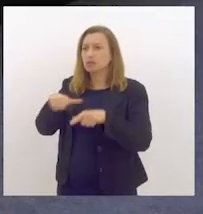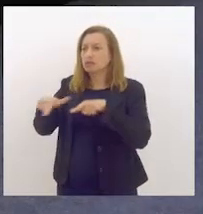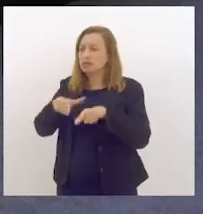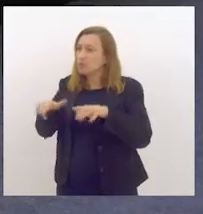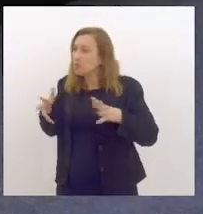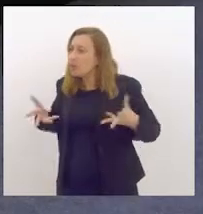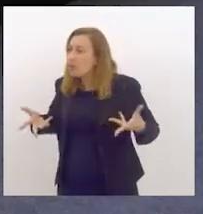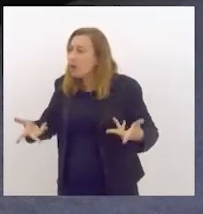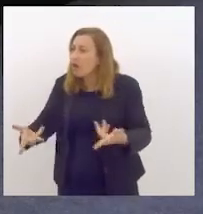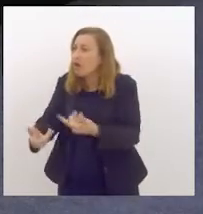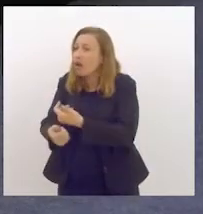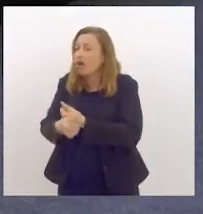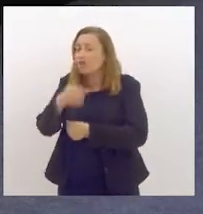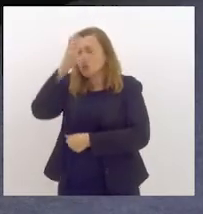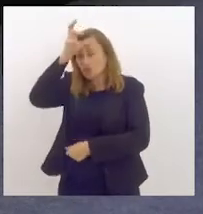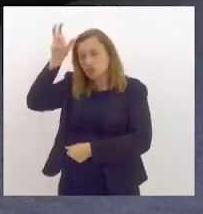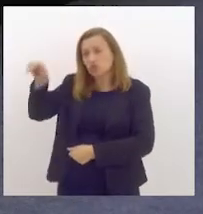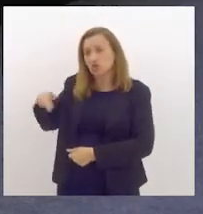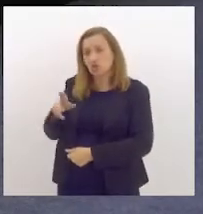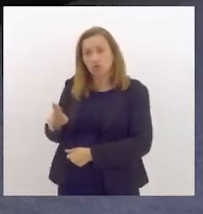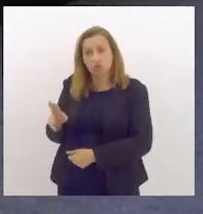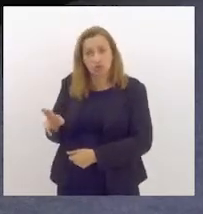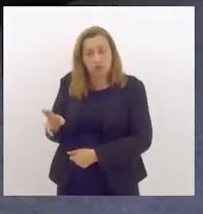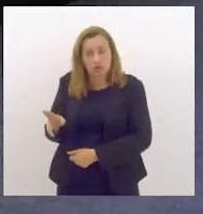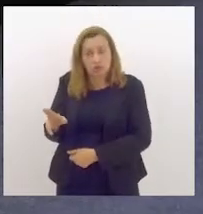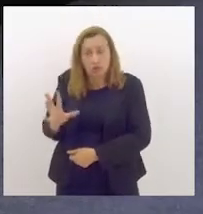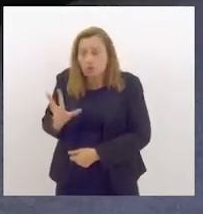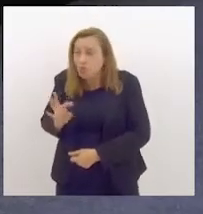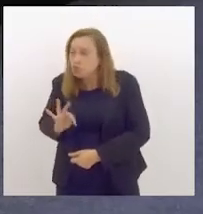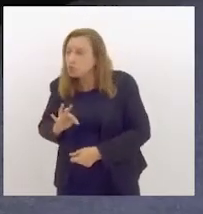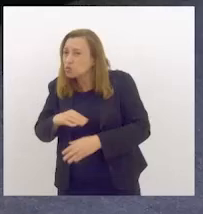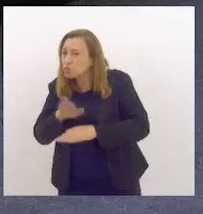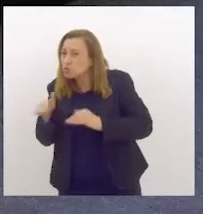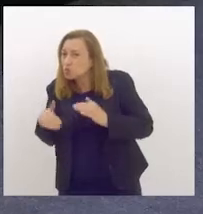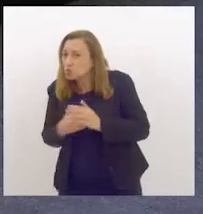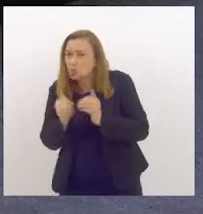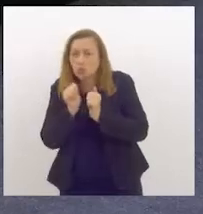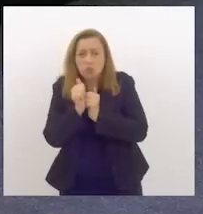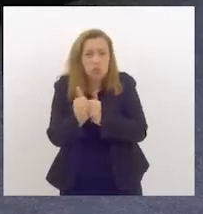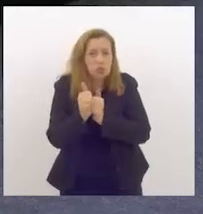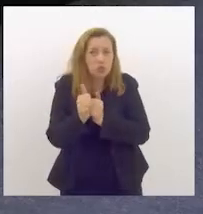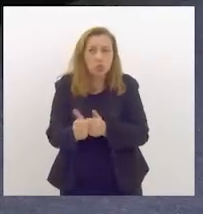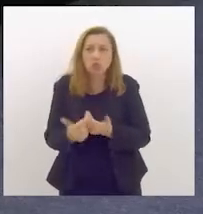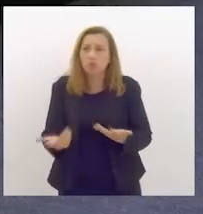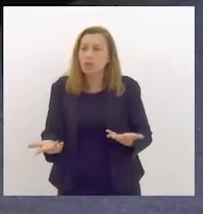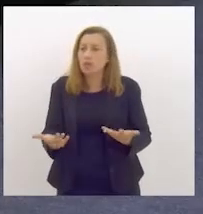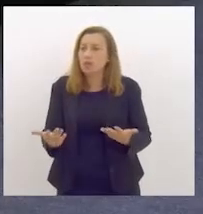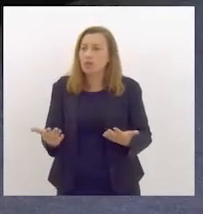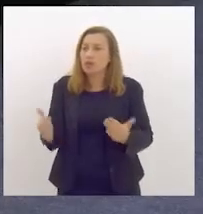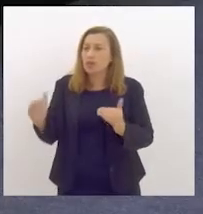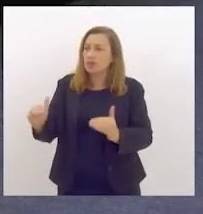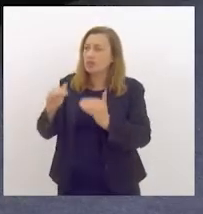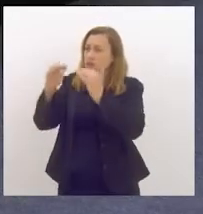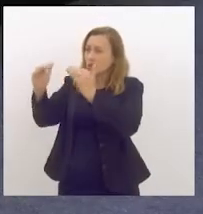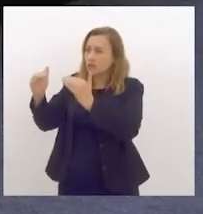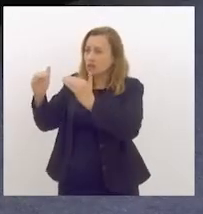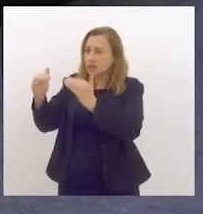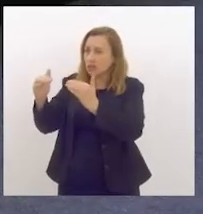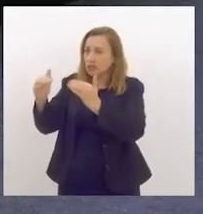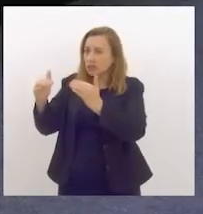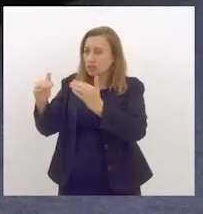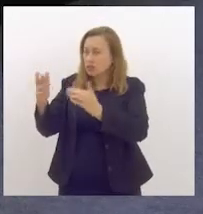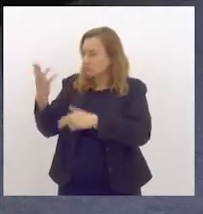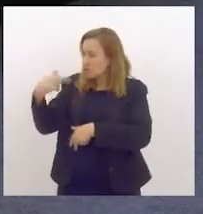maravilhoso tia Ju e com todos os segmentos vossa excelência de uma religião